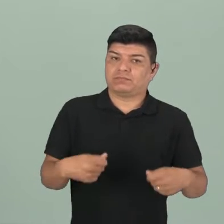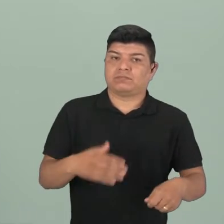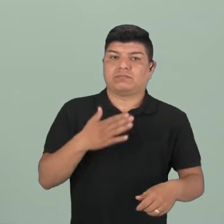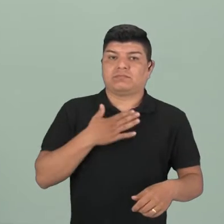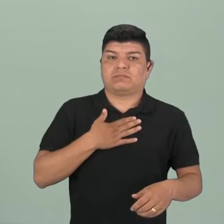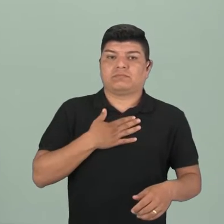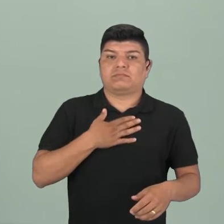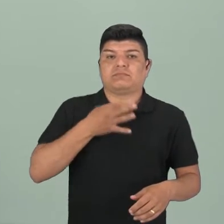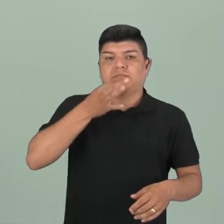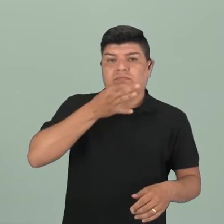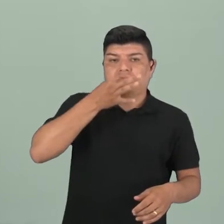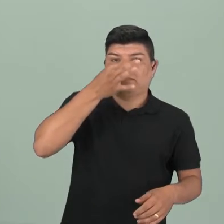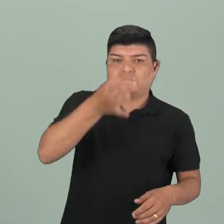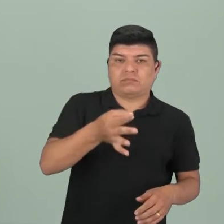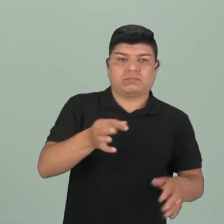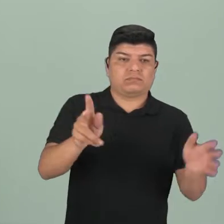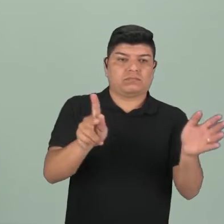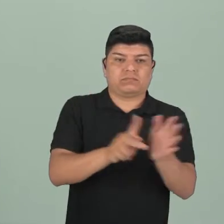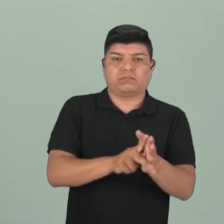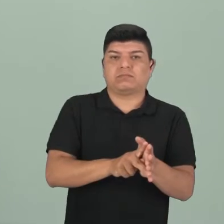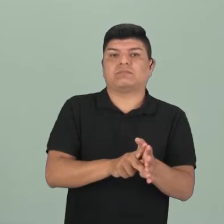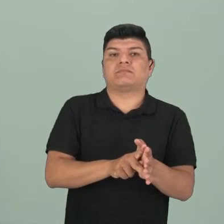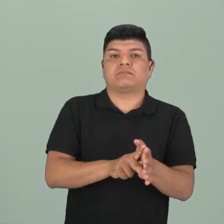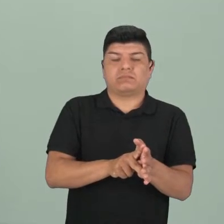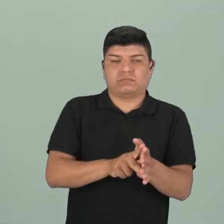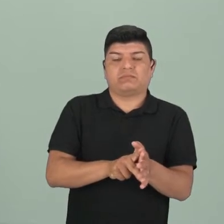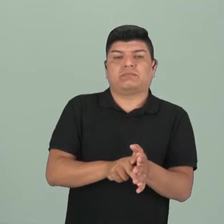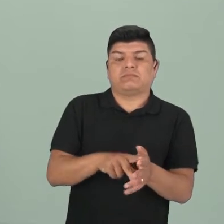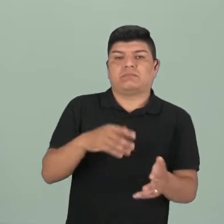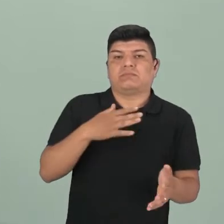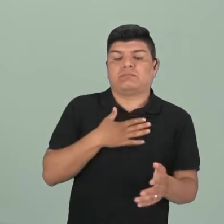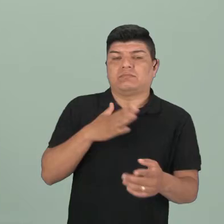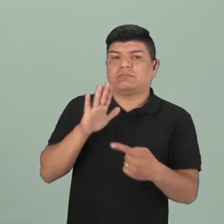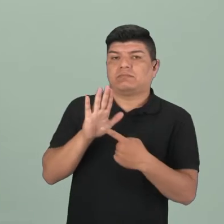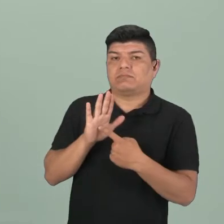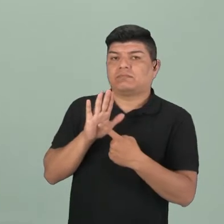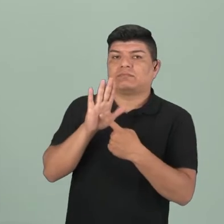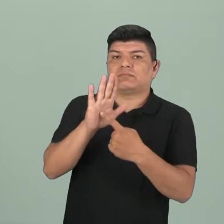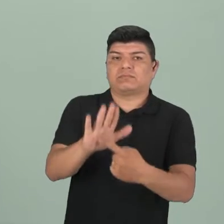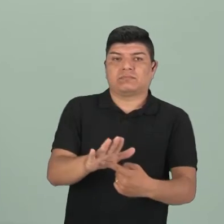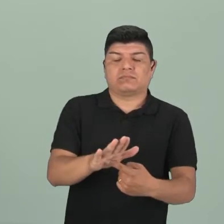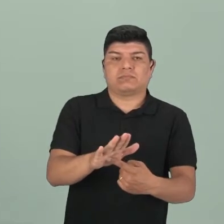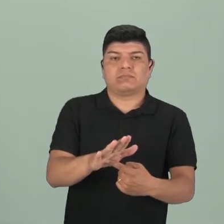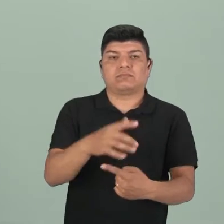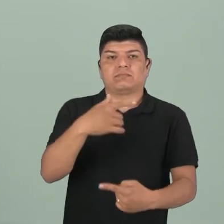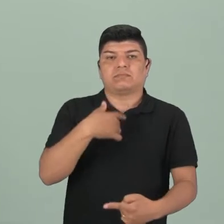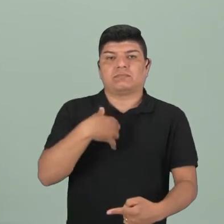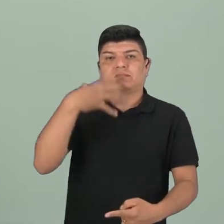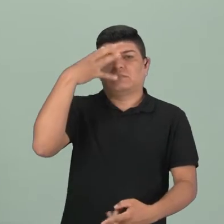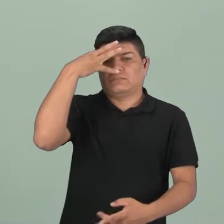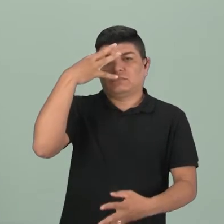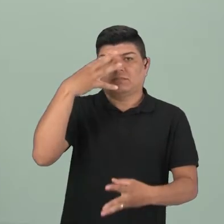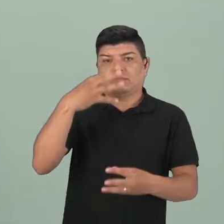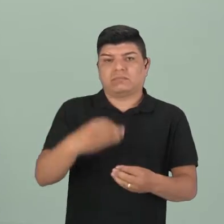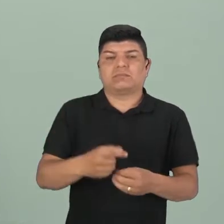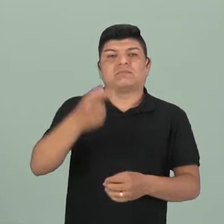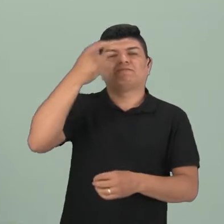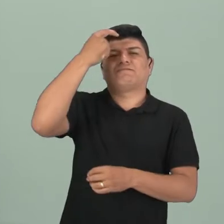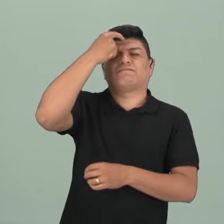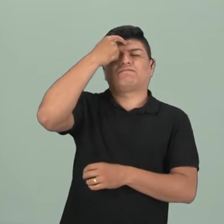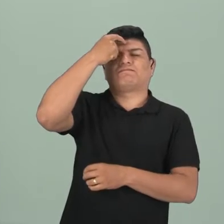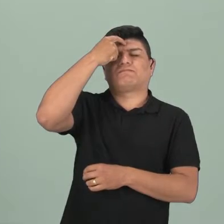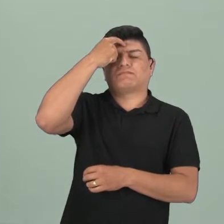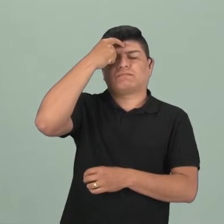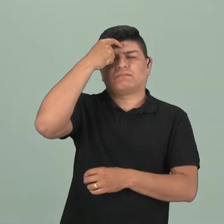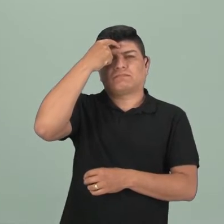minha opinião, ou seja, de argumento, né? Ou seja, eu coloco ali, né, aquilo que eu sei e que eu penso, né?